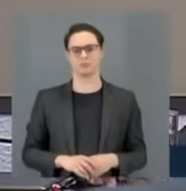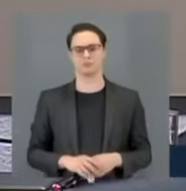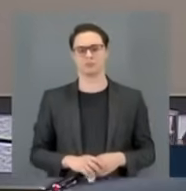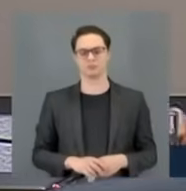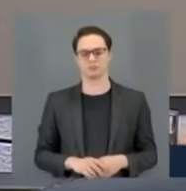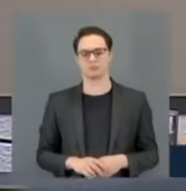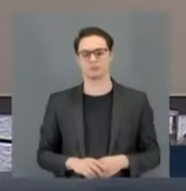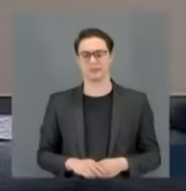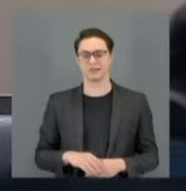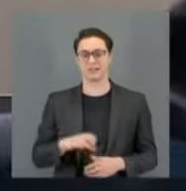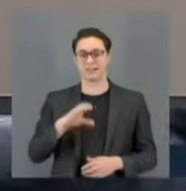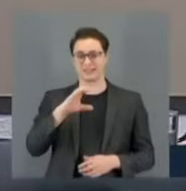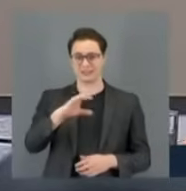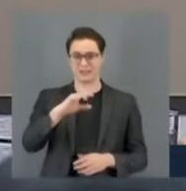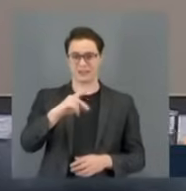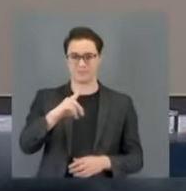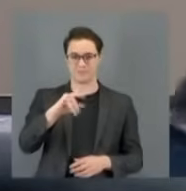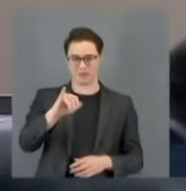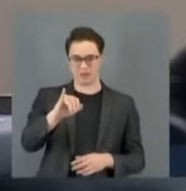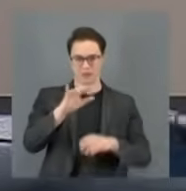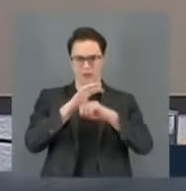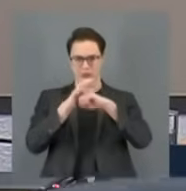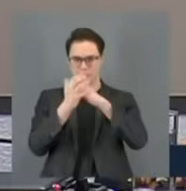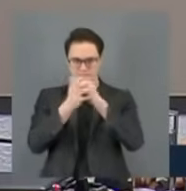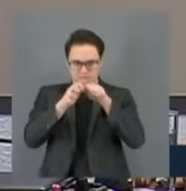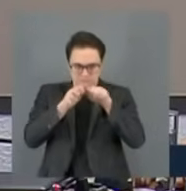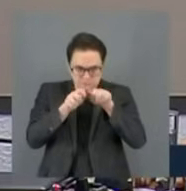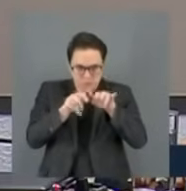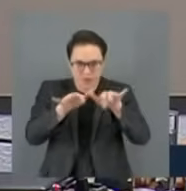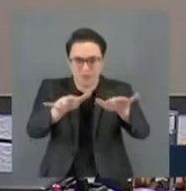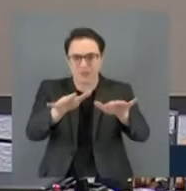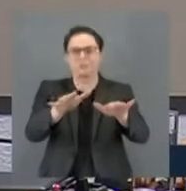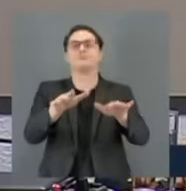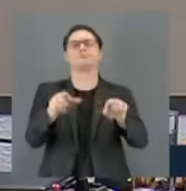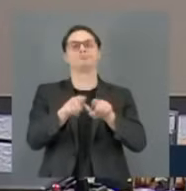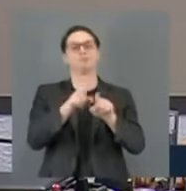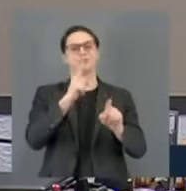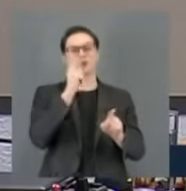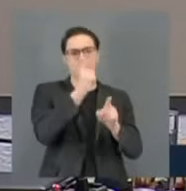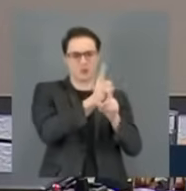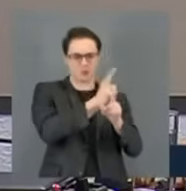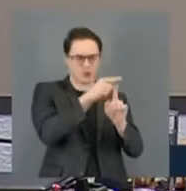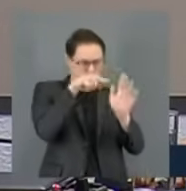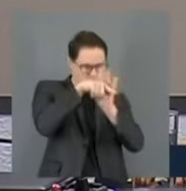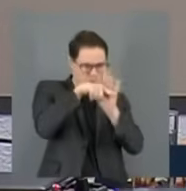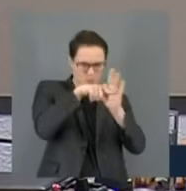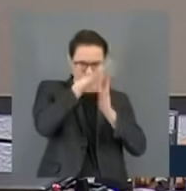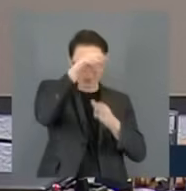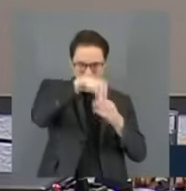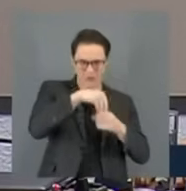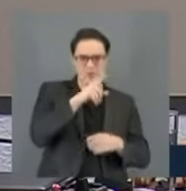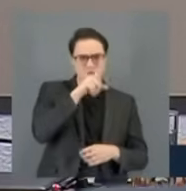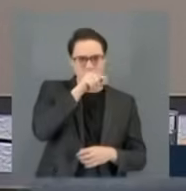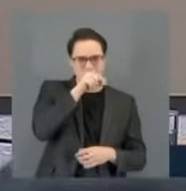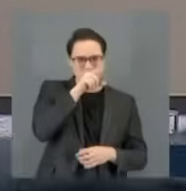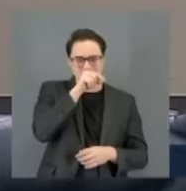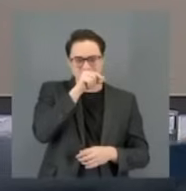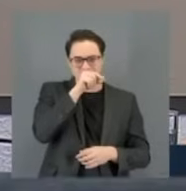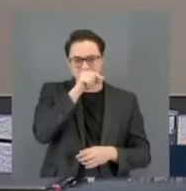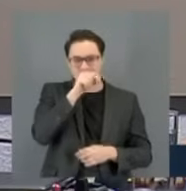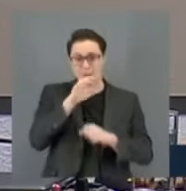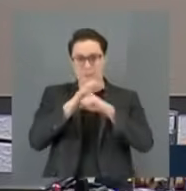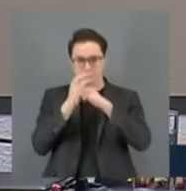A CPI da pandemia foi um outro foco que nós encontramos dentro do Twitter Files. E é importante destacar que a pandemia